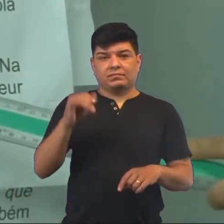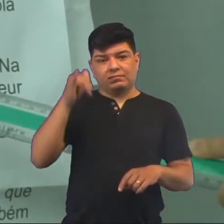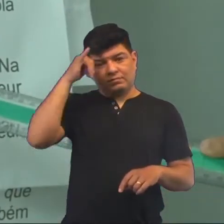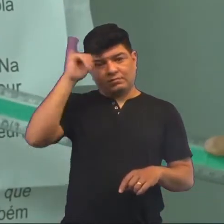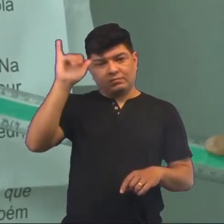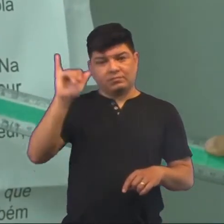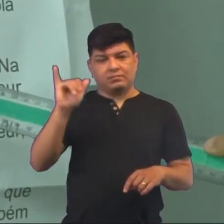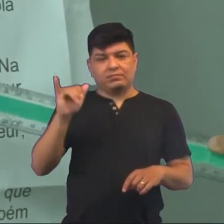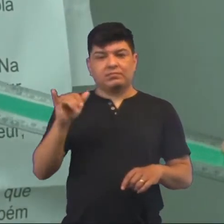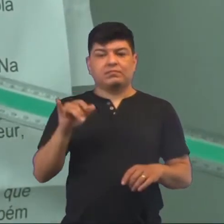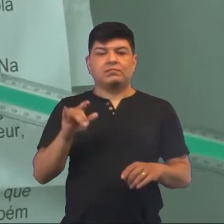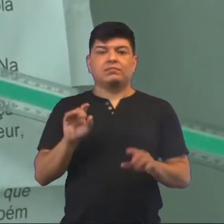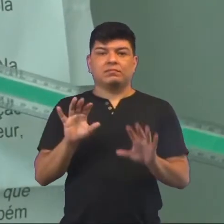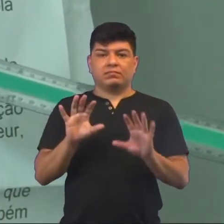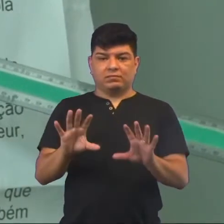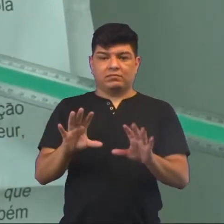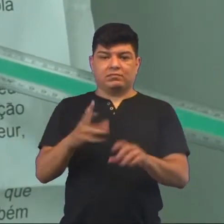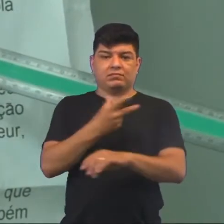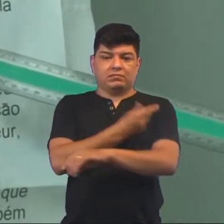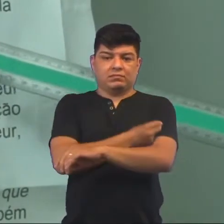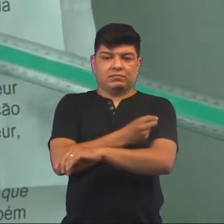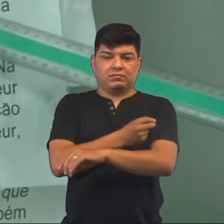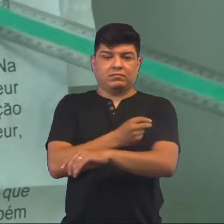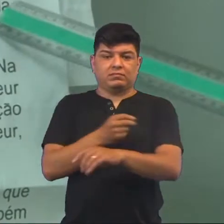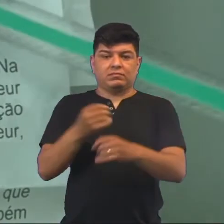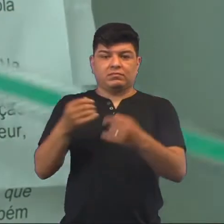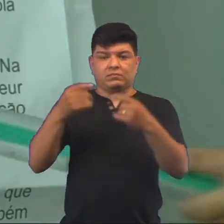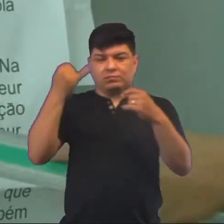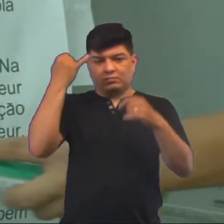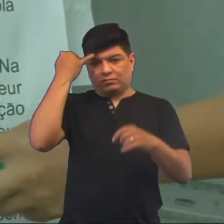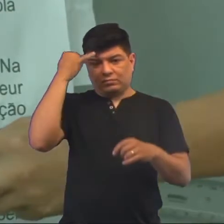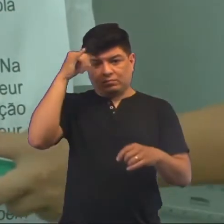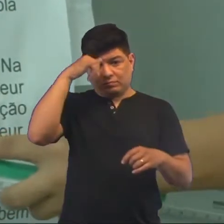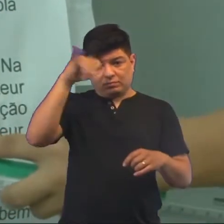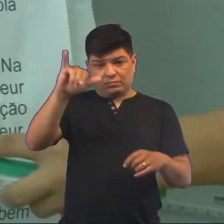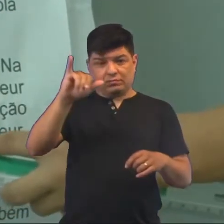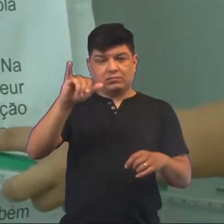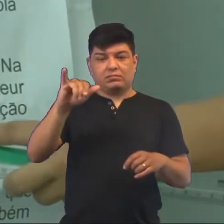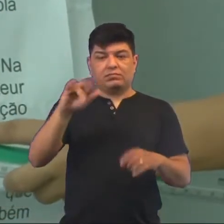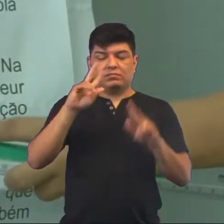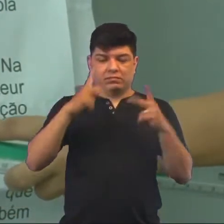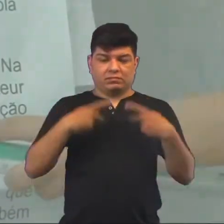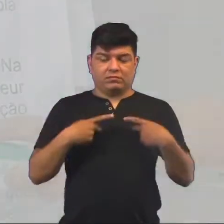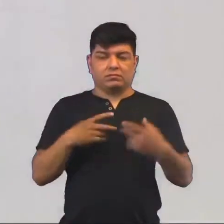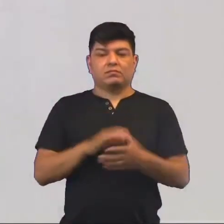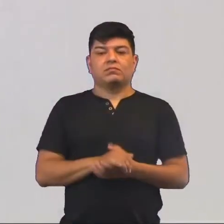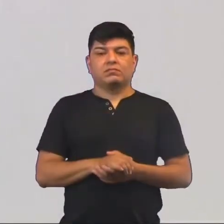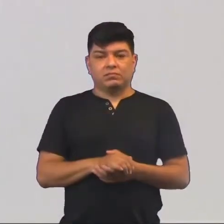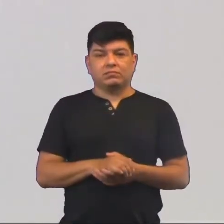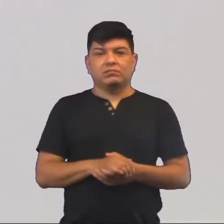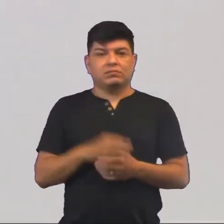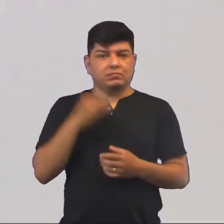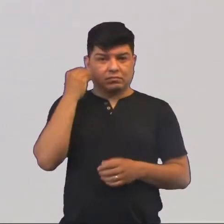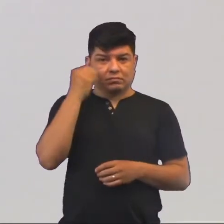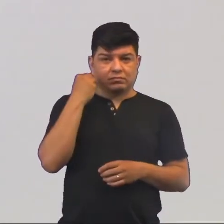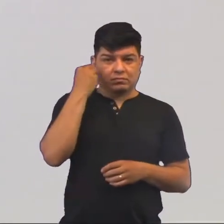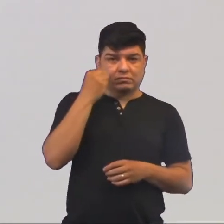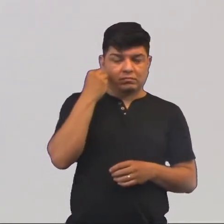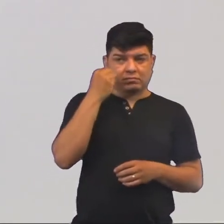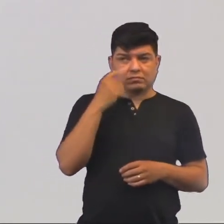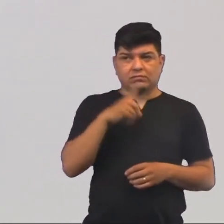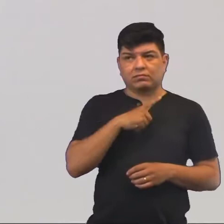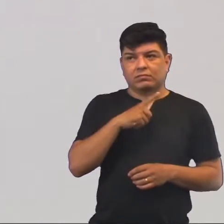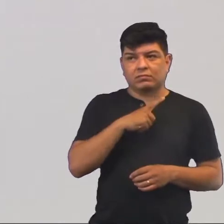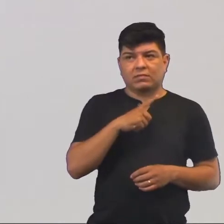bovina havia agido como vacina contra a varíola humana, tá? Olha só a experiência aqui